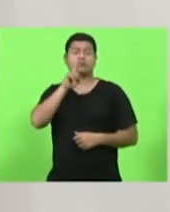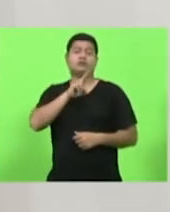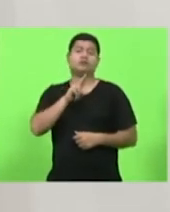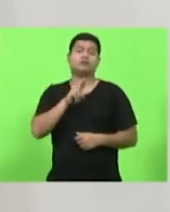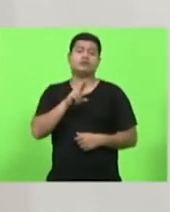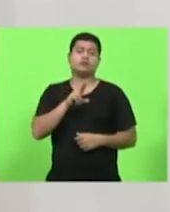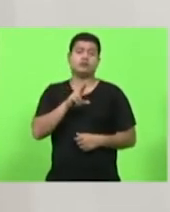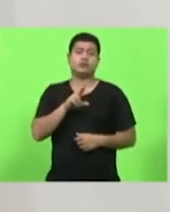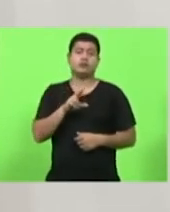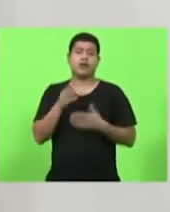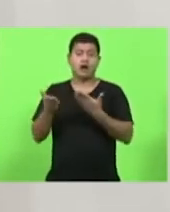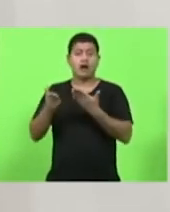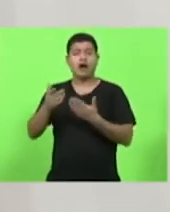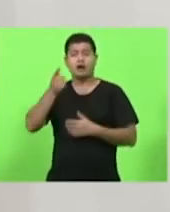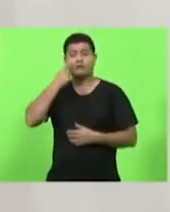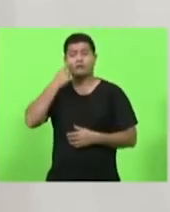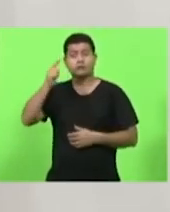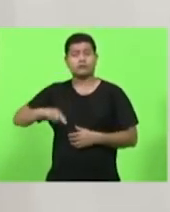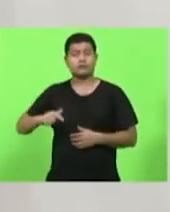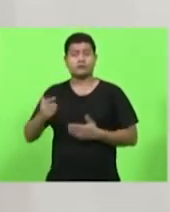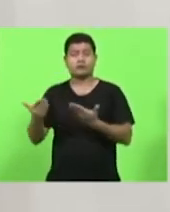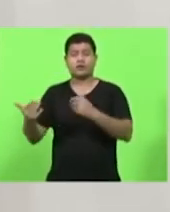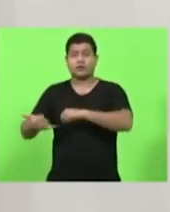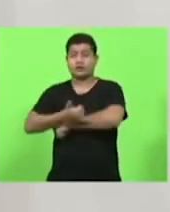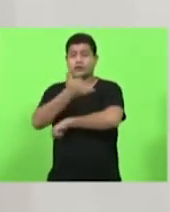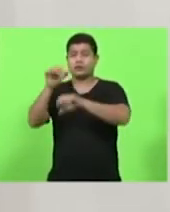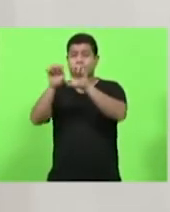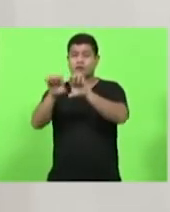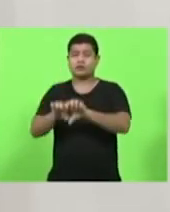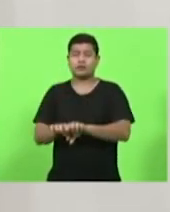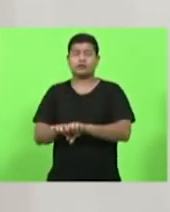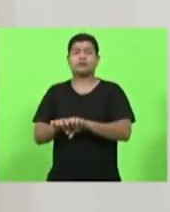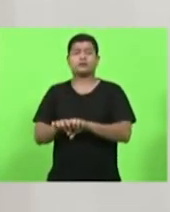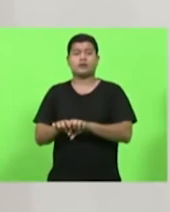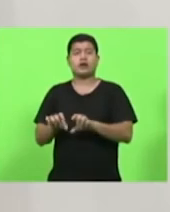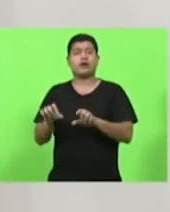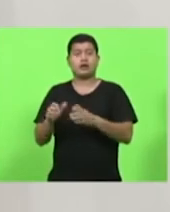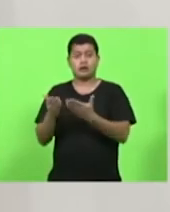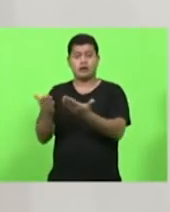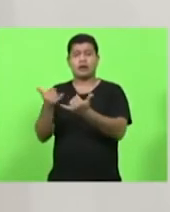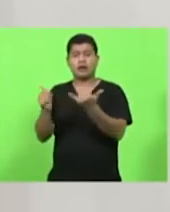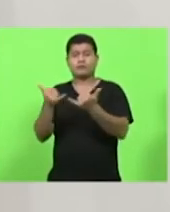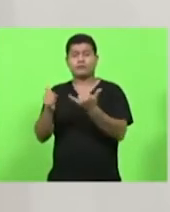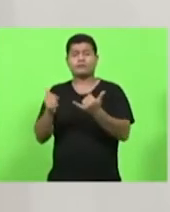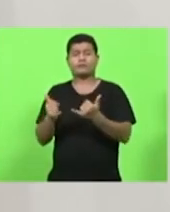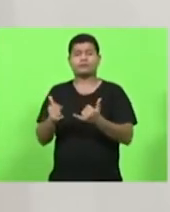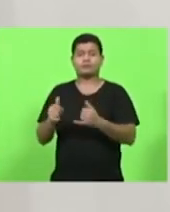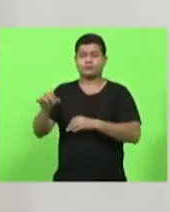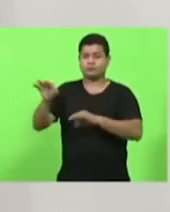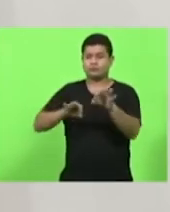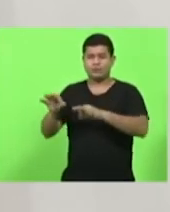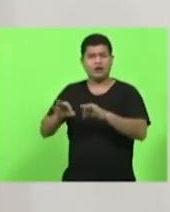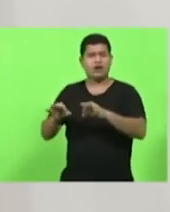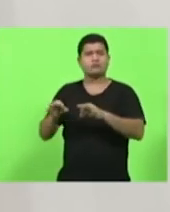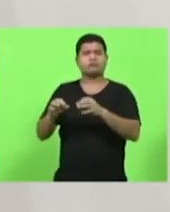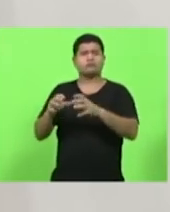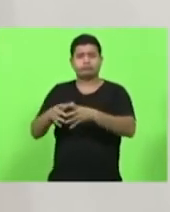Se faz urgente a revisão da infraestrutura de energia elétrica e a ampliação,